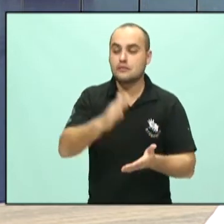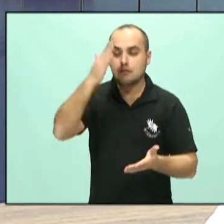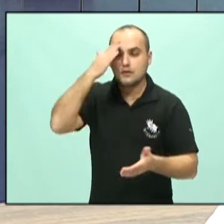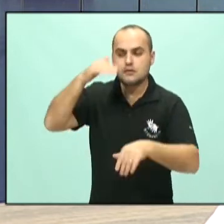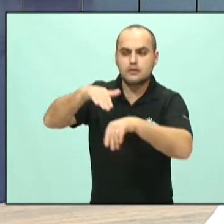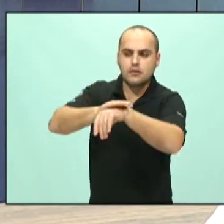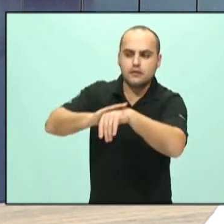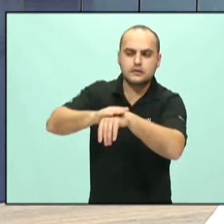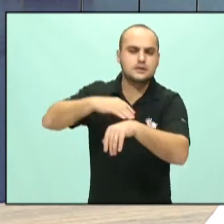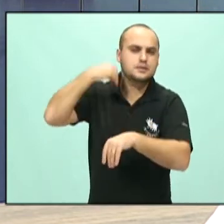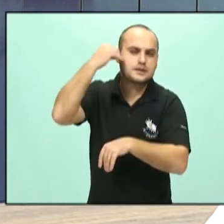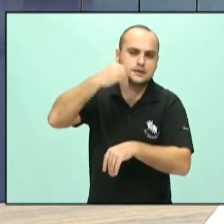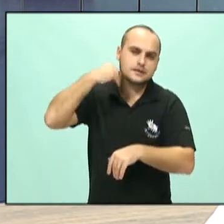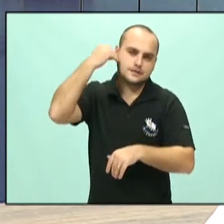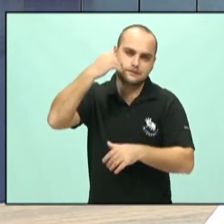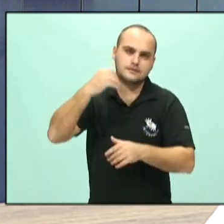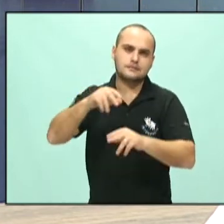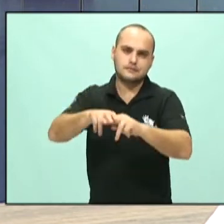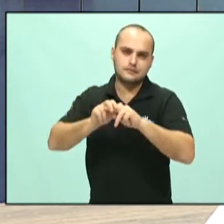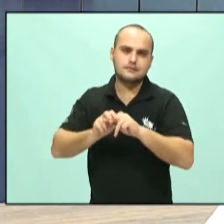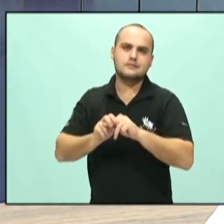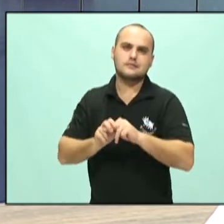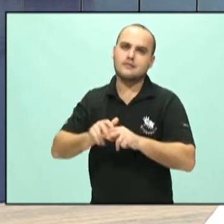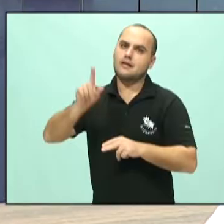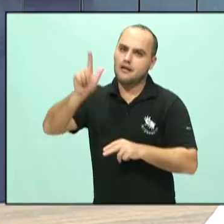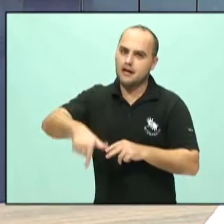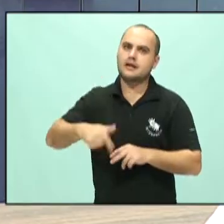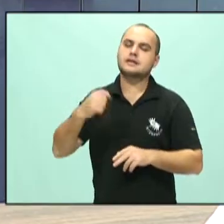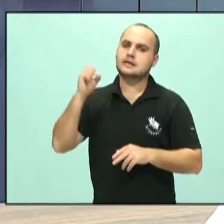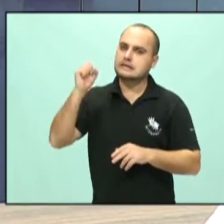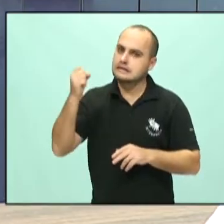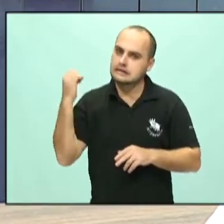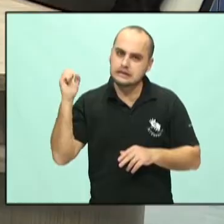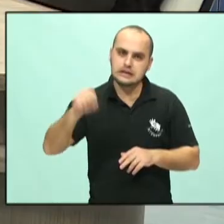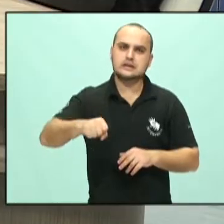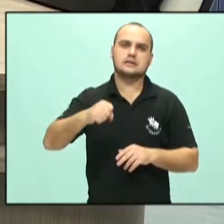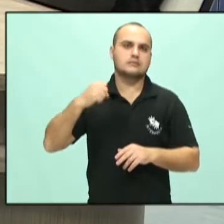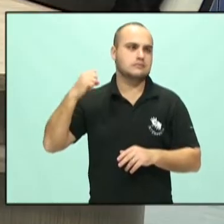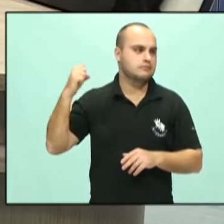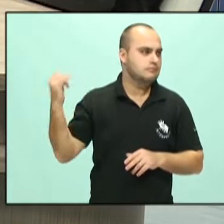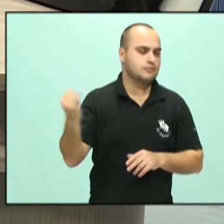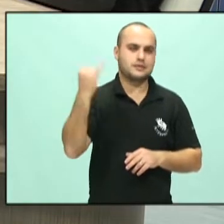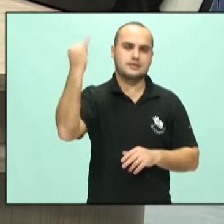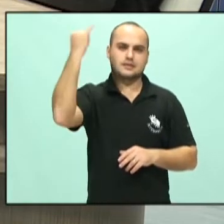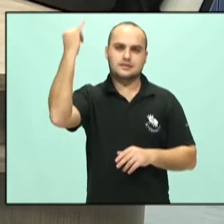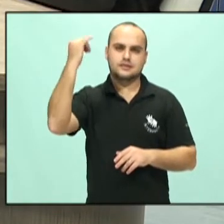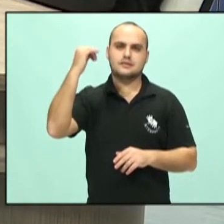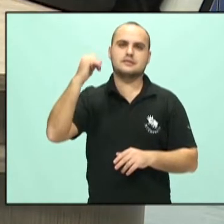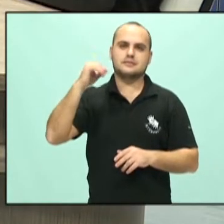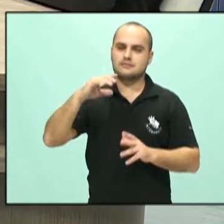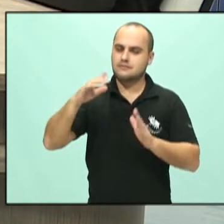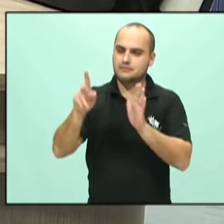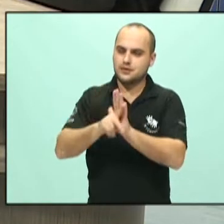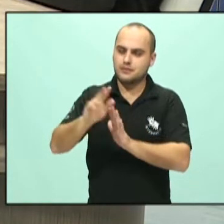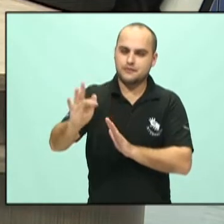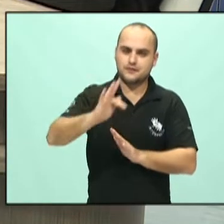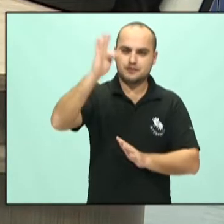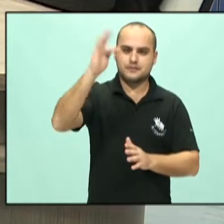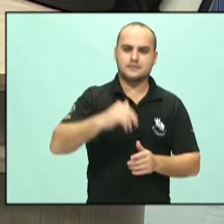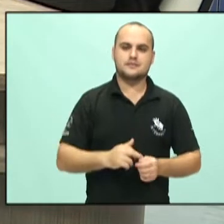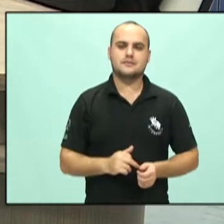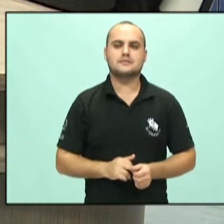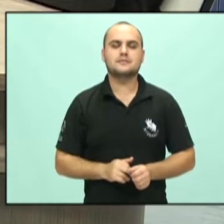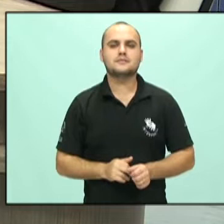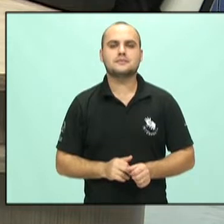e trocar experiências. Então, com toda certeza, é uma bagagem grandiosa, assim, para levar para frente. Com certeza, até